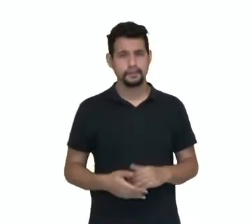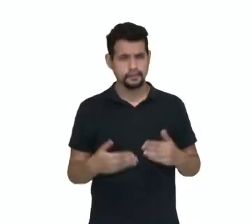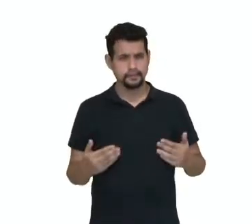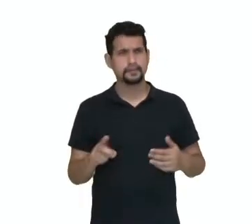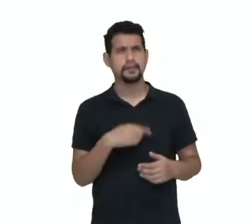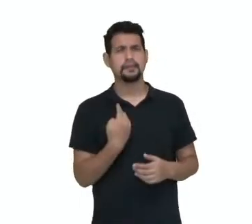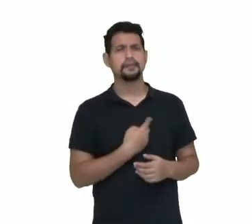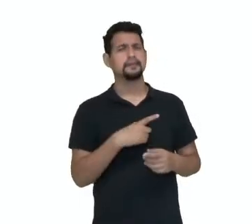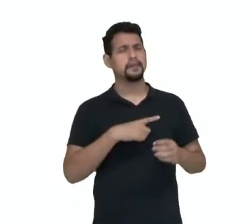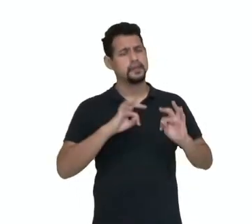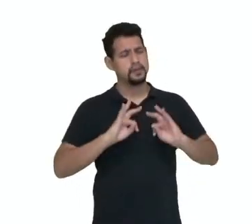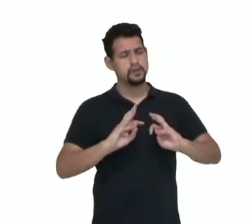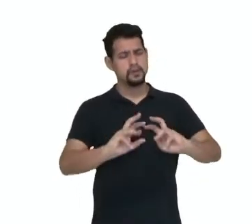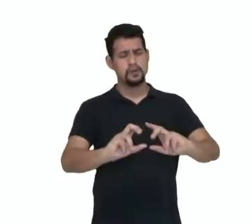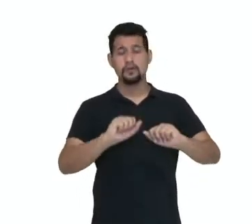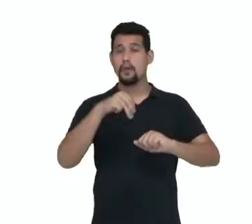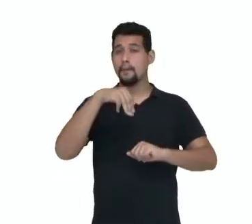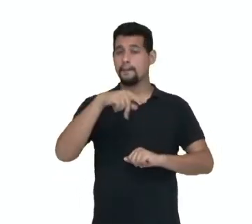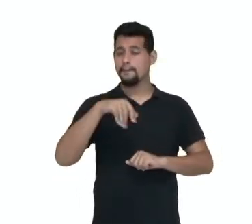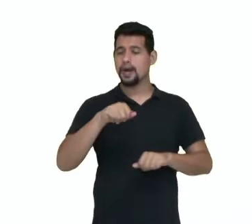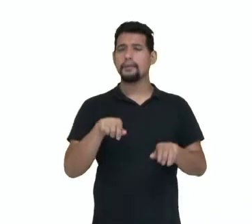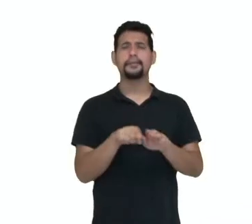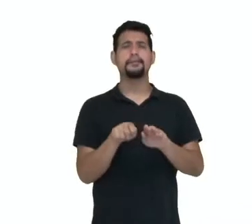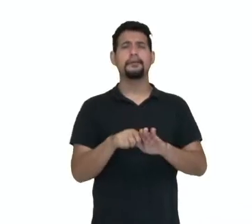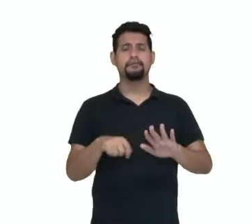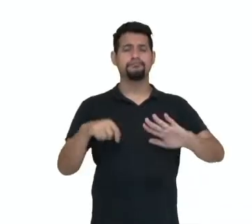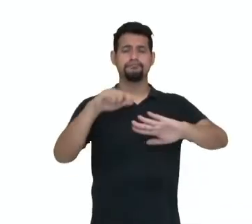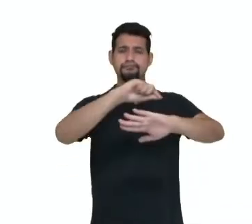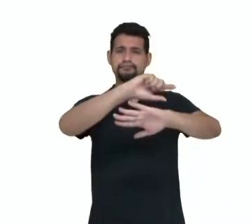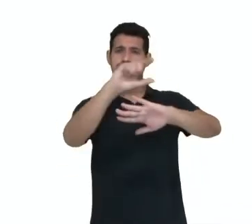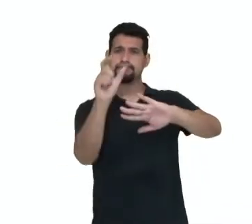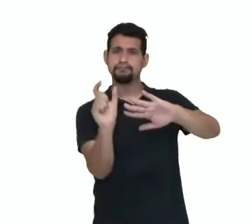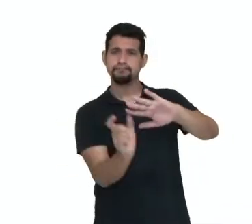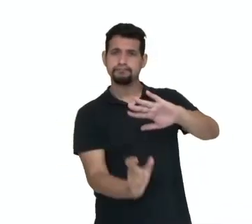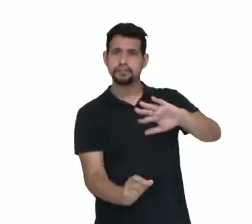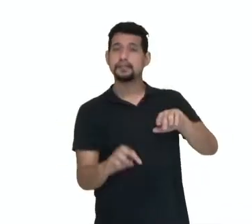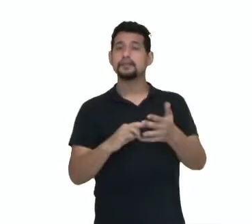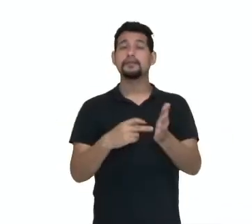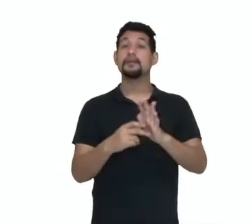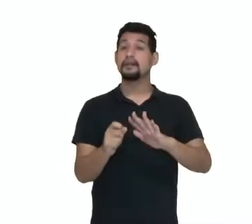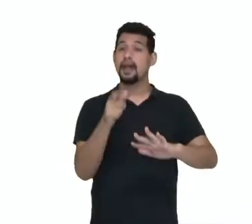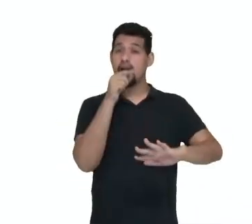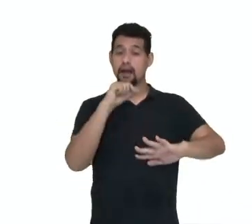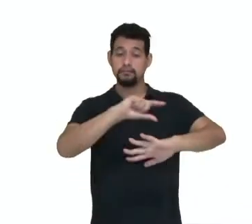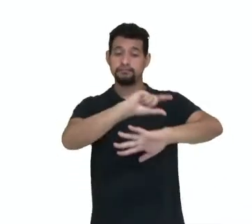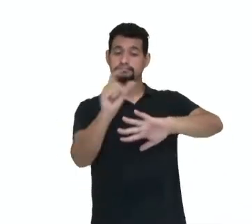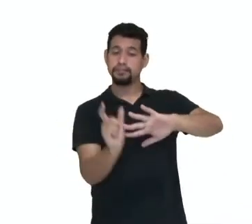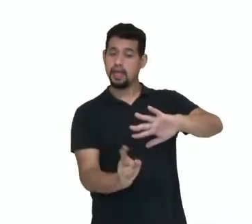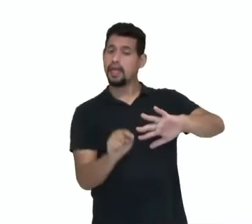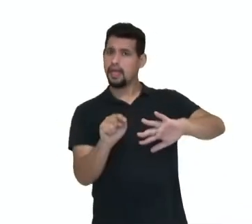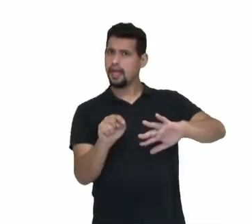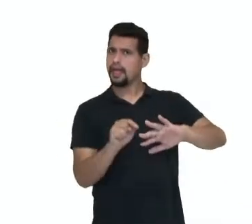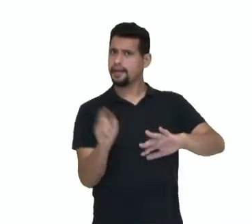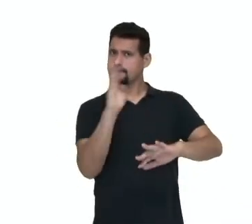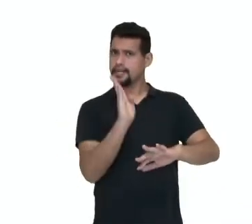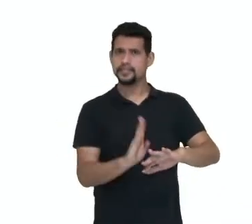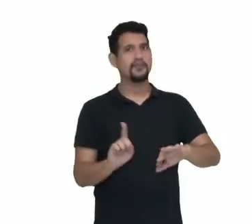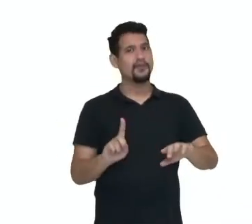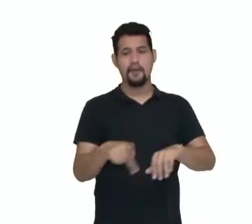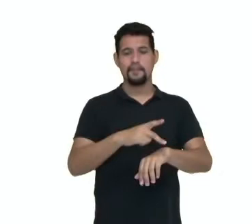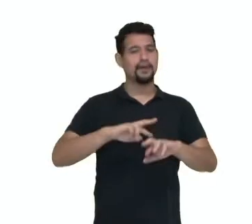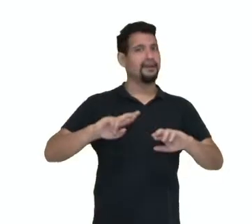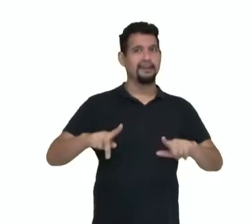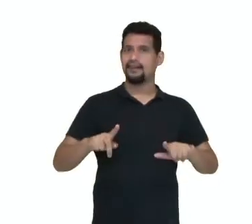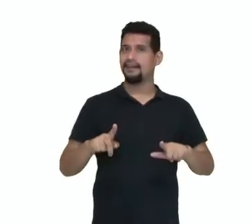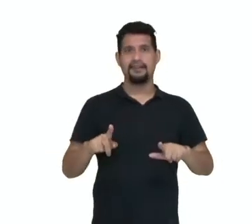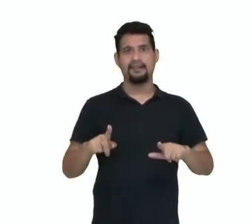temos todo o mapeado aqui, a costa territorial brasileira, isso é, a costa que é do Brasil, não são águas internacionais,